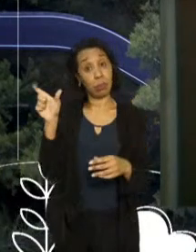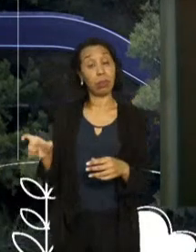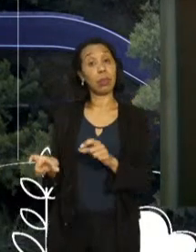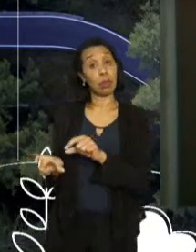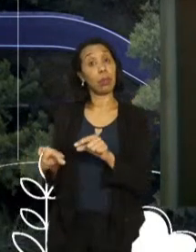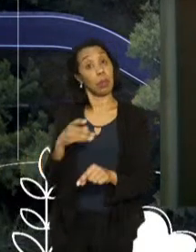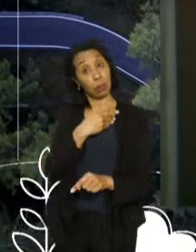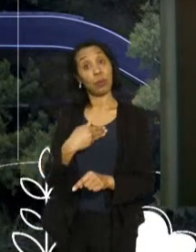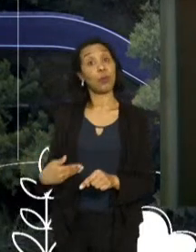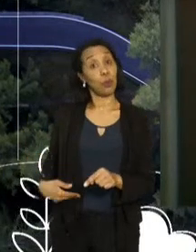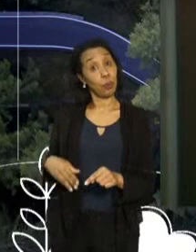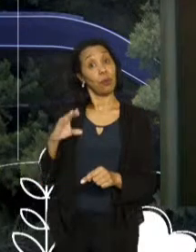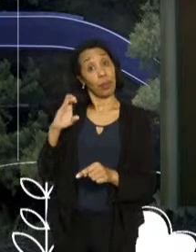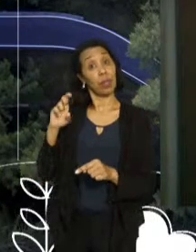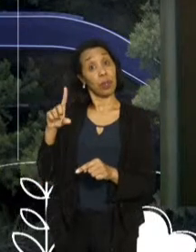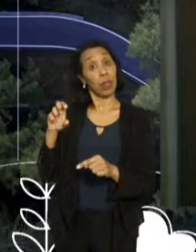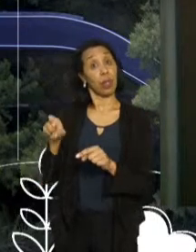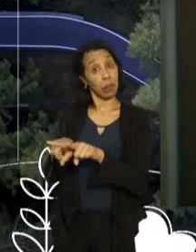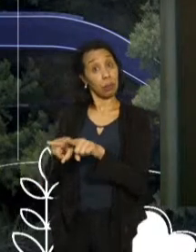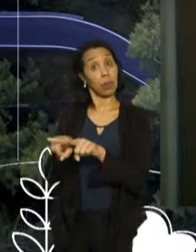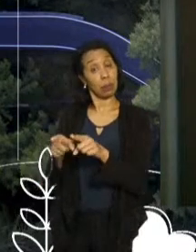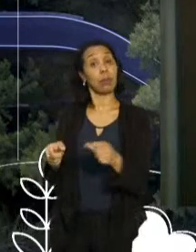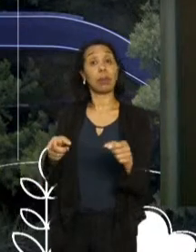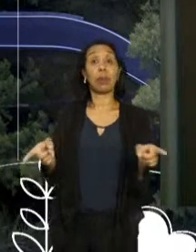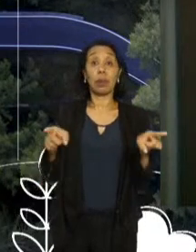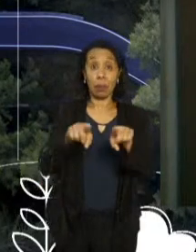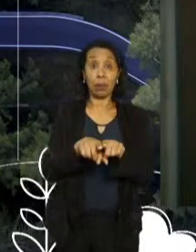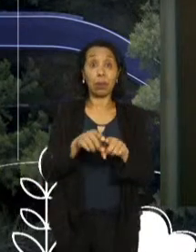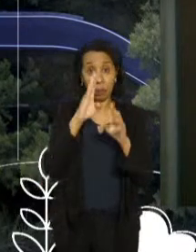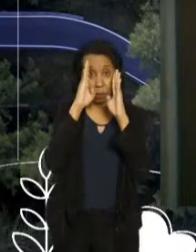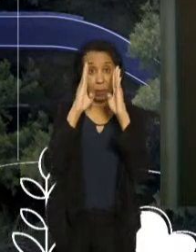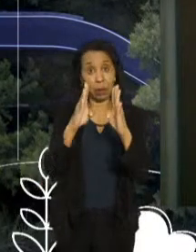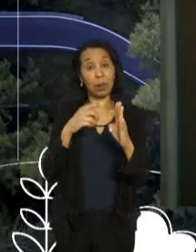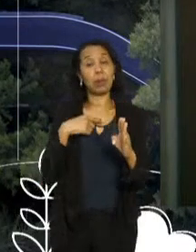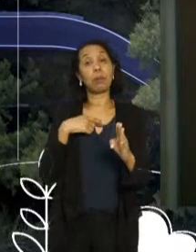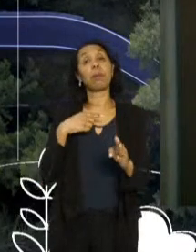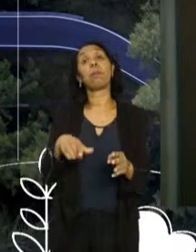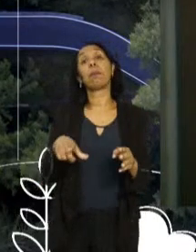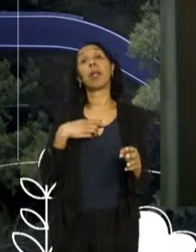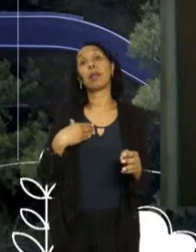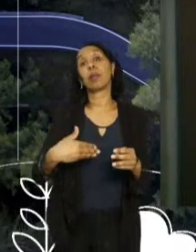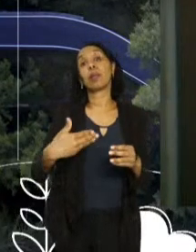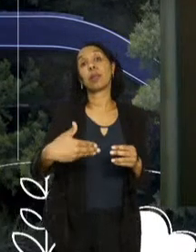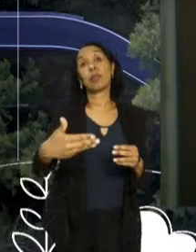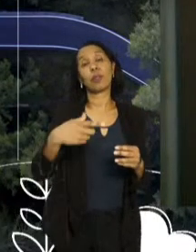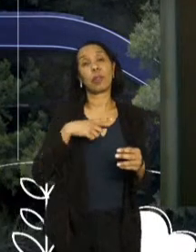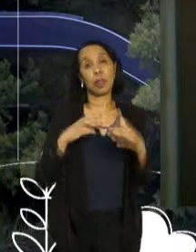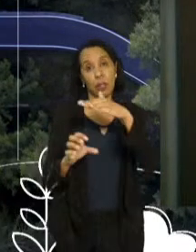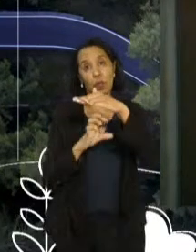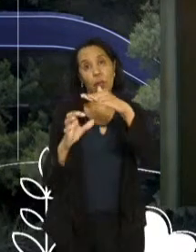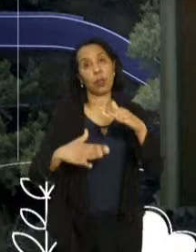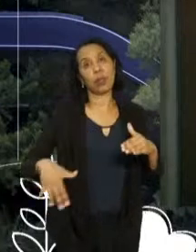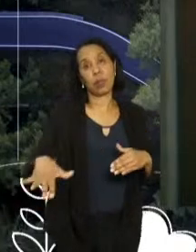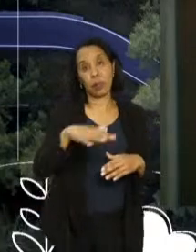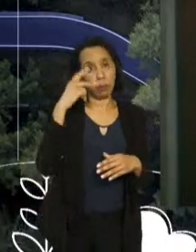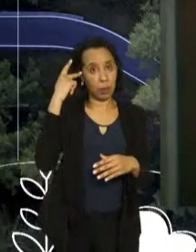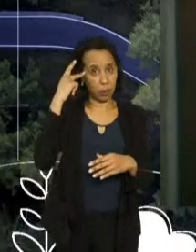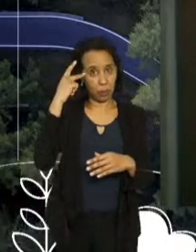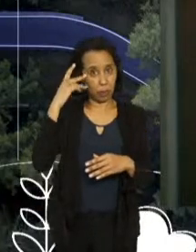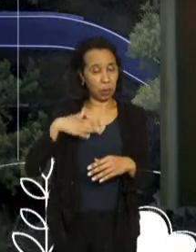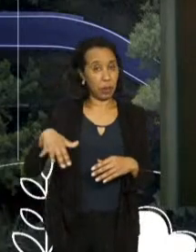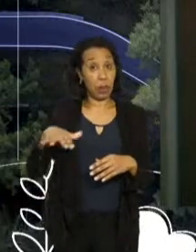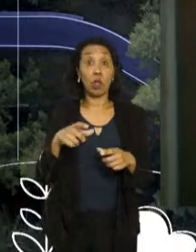órgão ambiental equacionando e direcionando aquilo que nós desejamos para as empresas do nosso estado. E não são apenas